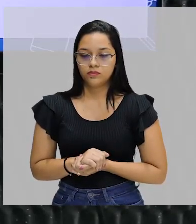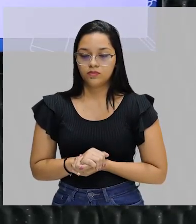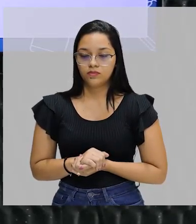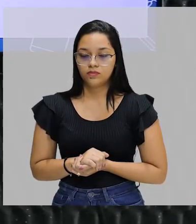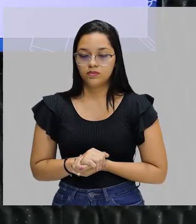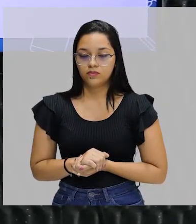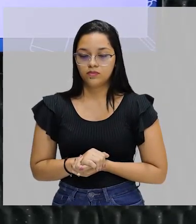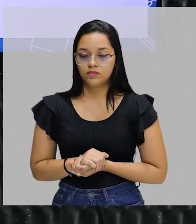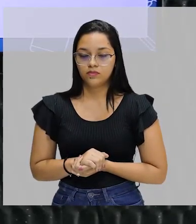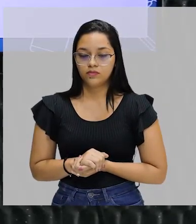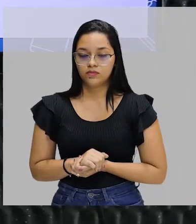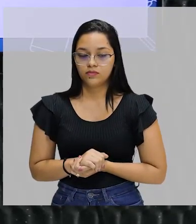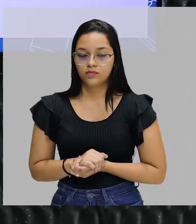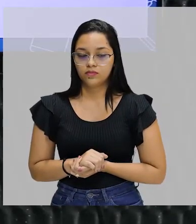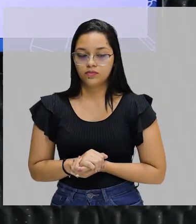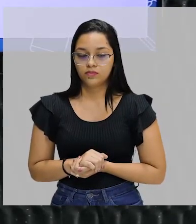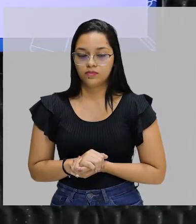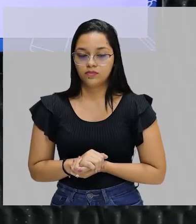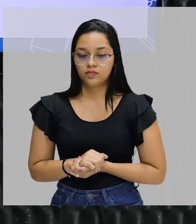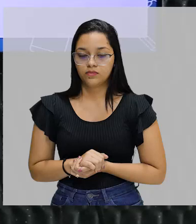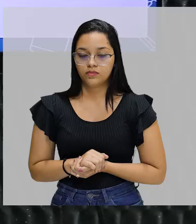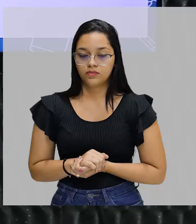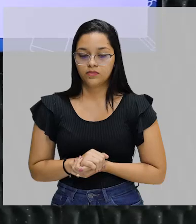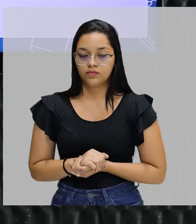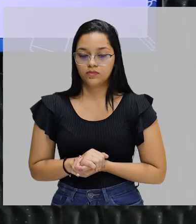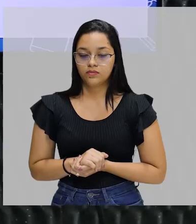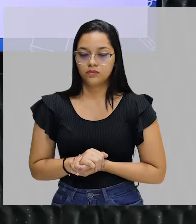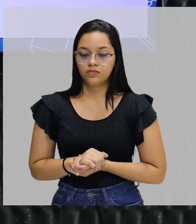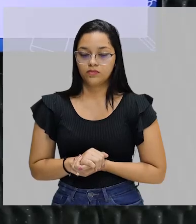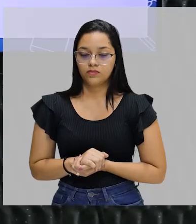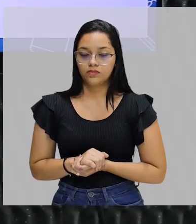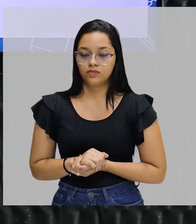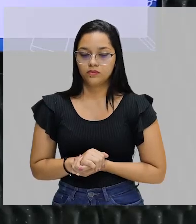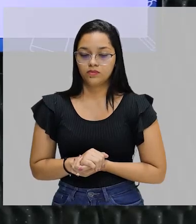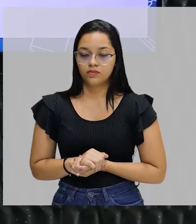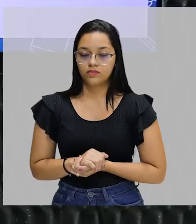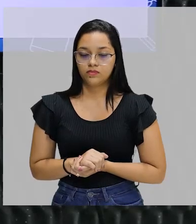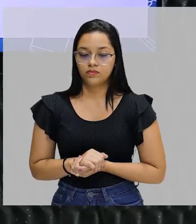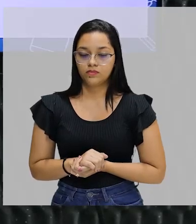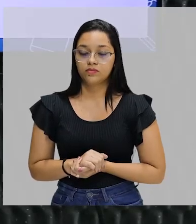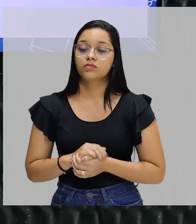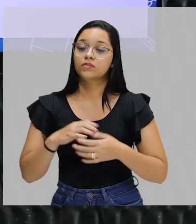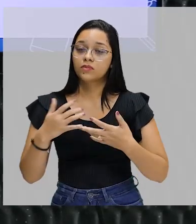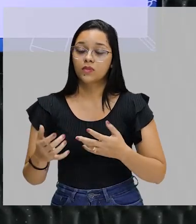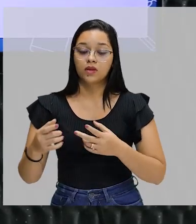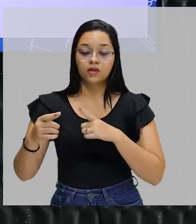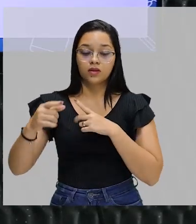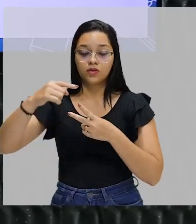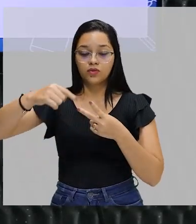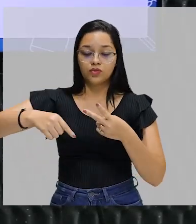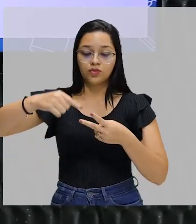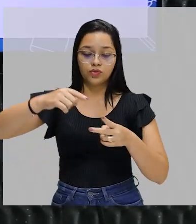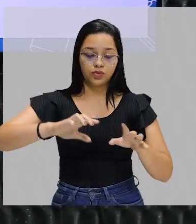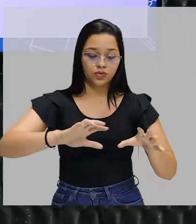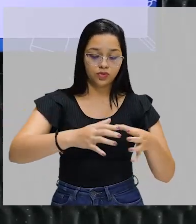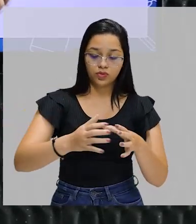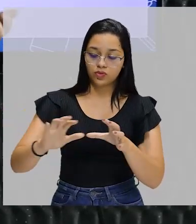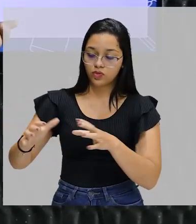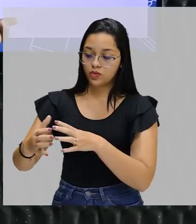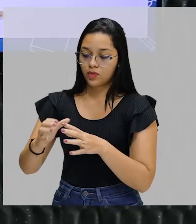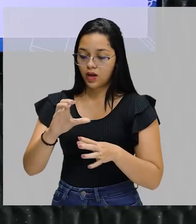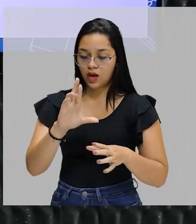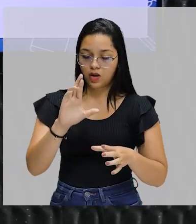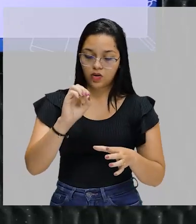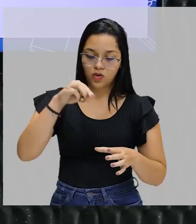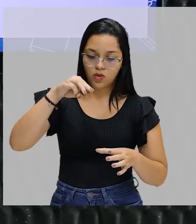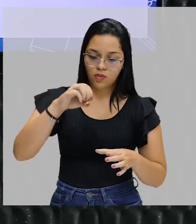de se analisar do que a eletrodinâmica quântica. Okay? Então nós temos dois grandes grupos, é a